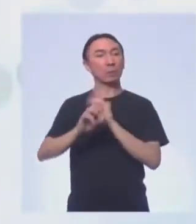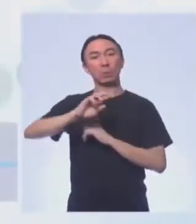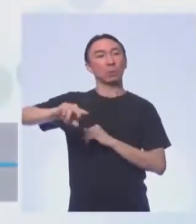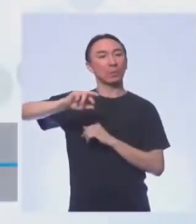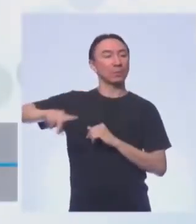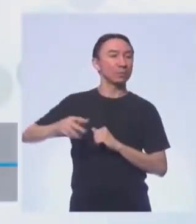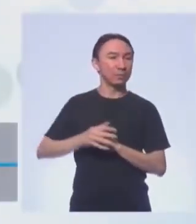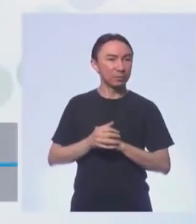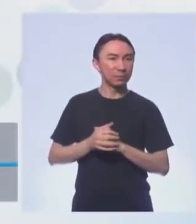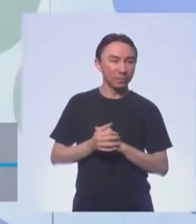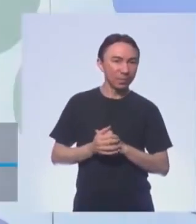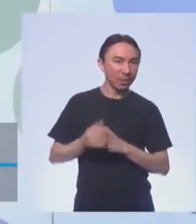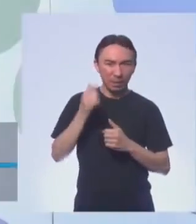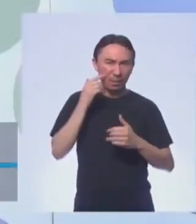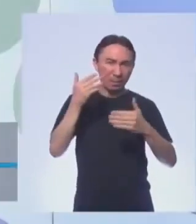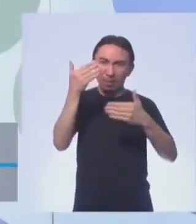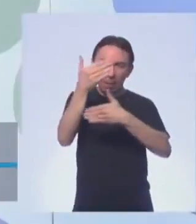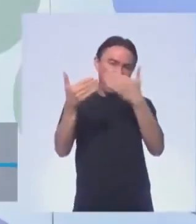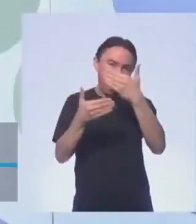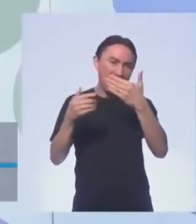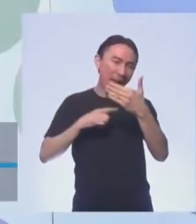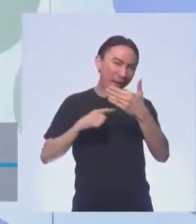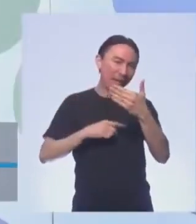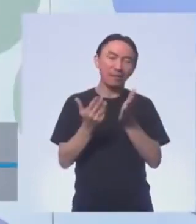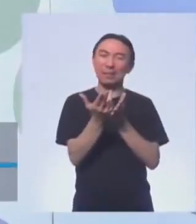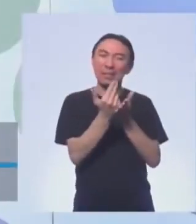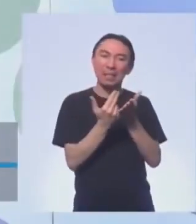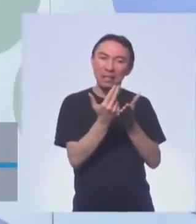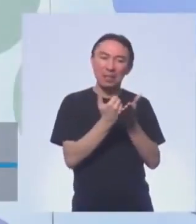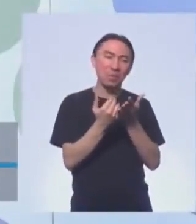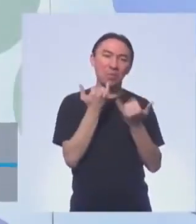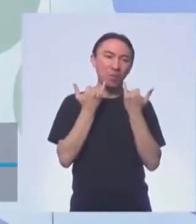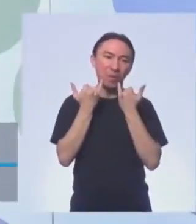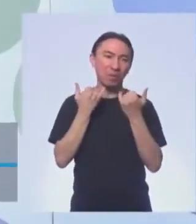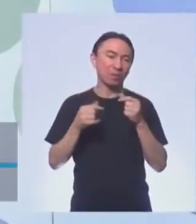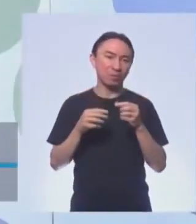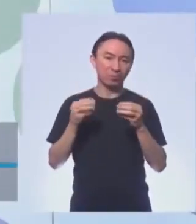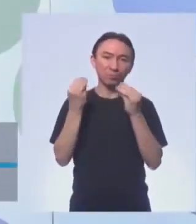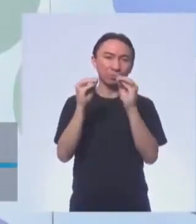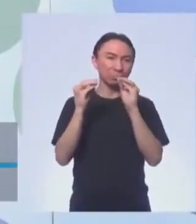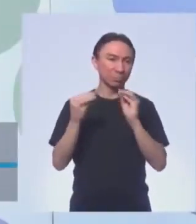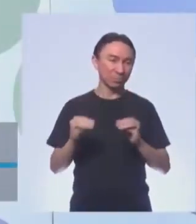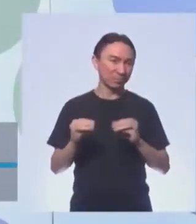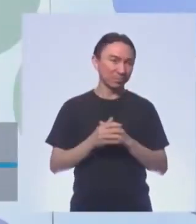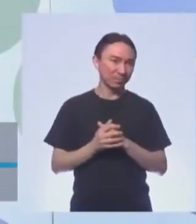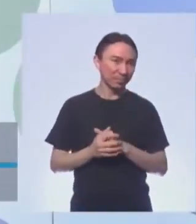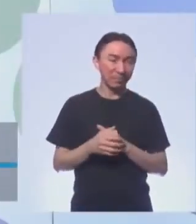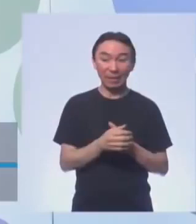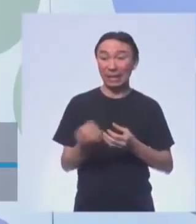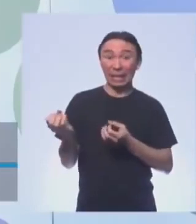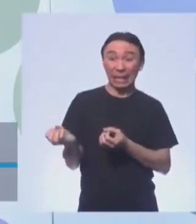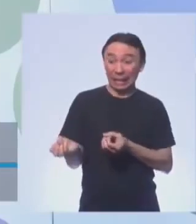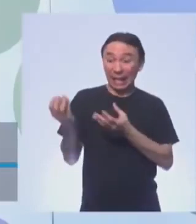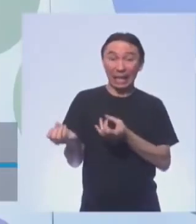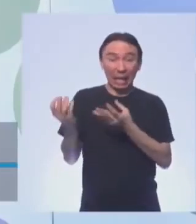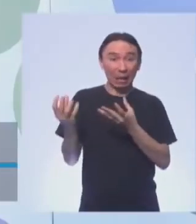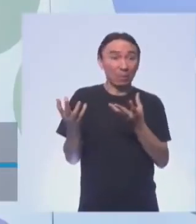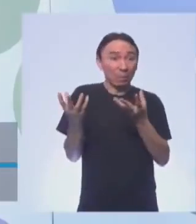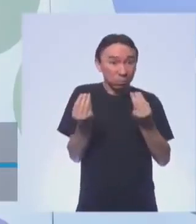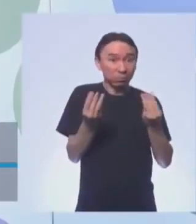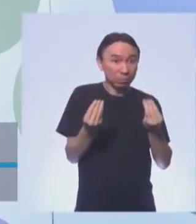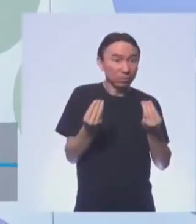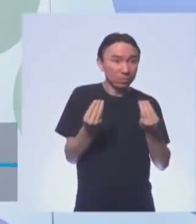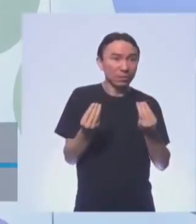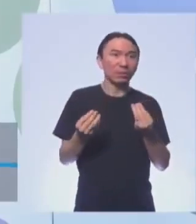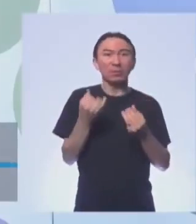com o desenho. Né? Vou dar só mais uma contribuição. Diga. Quando a gente tem mais dados, muito mais dados para colocar, é melhor que a gente